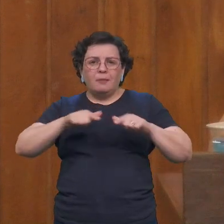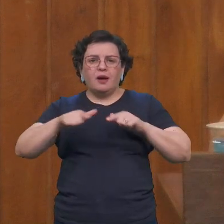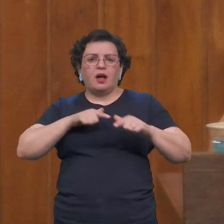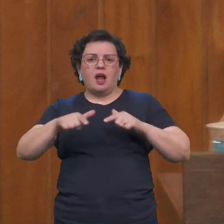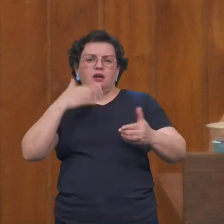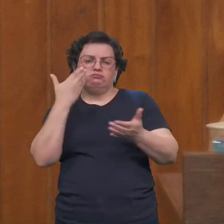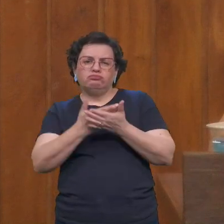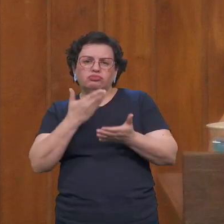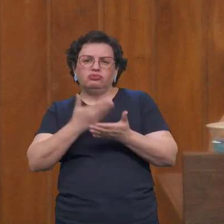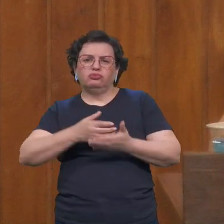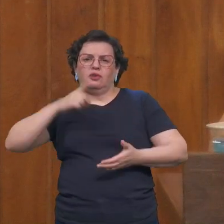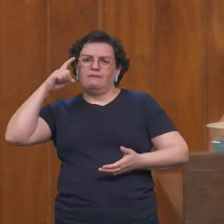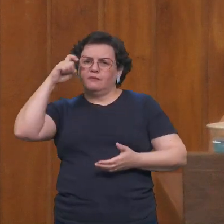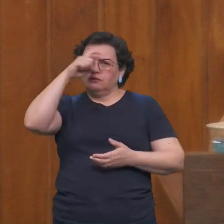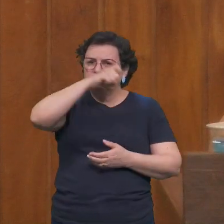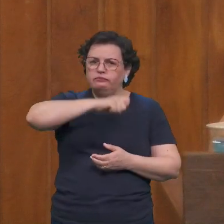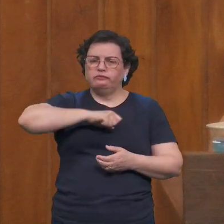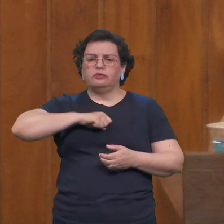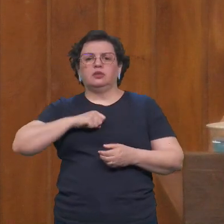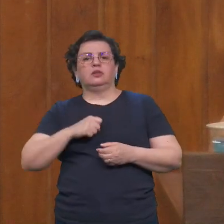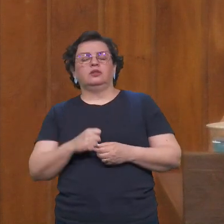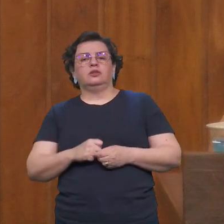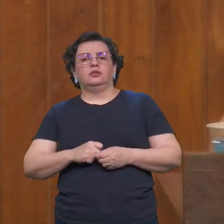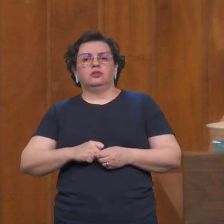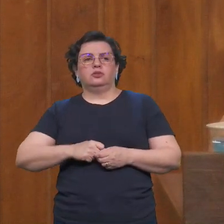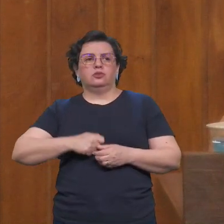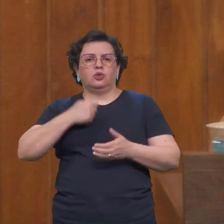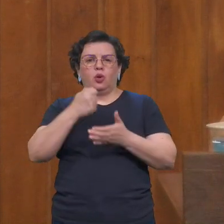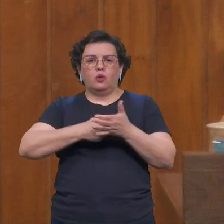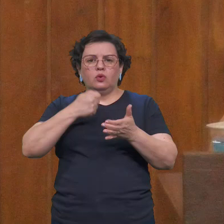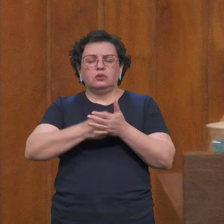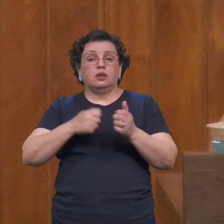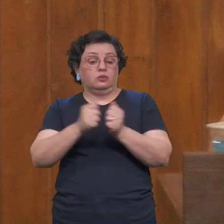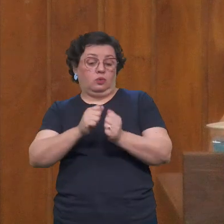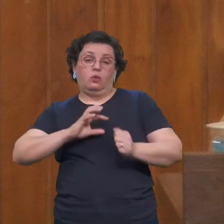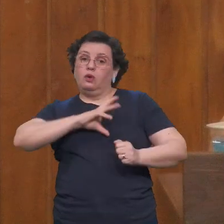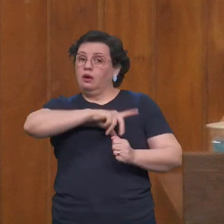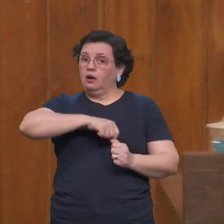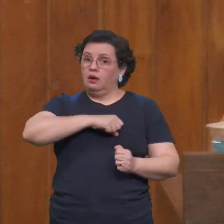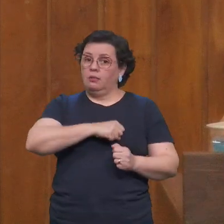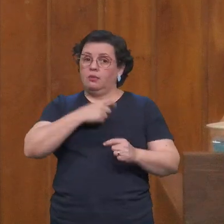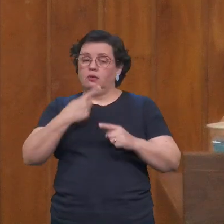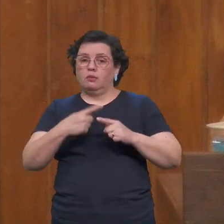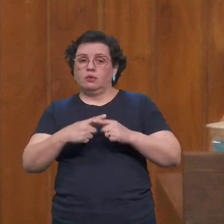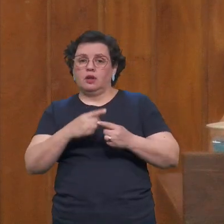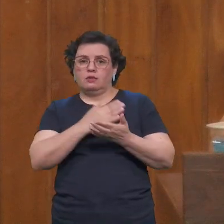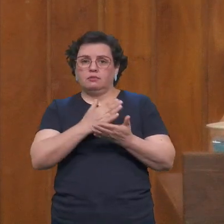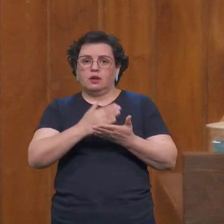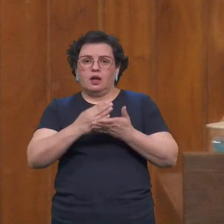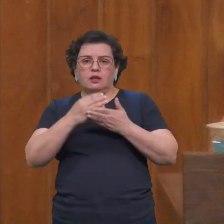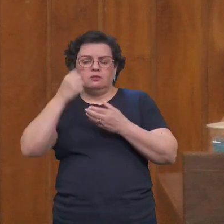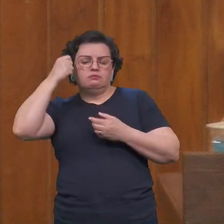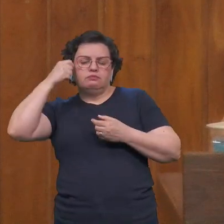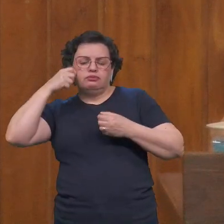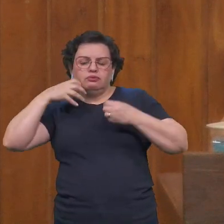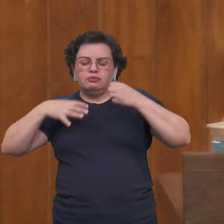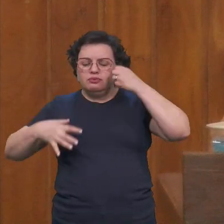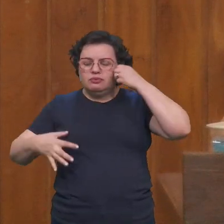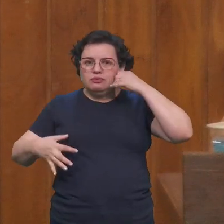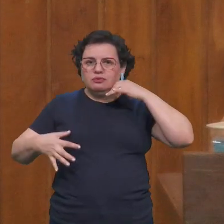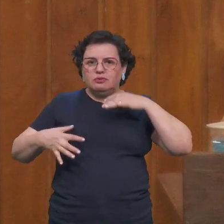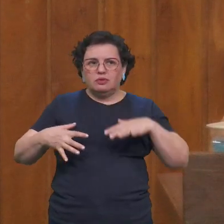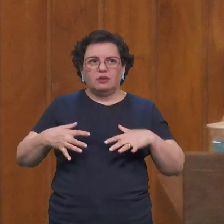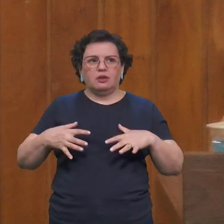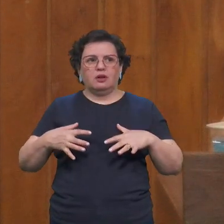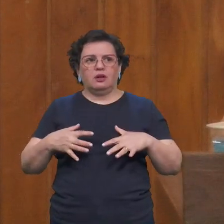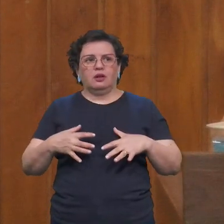jornada árdua. Jornada enfrentada com muito amor, pois cada suor derramado por